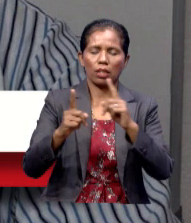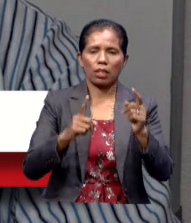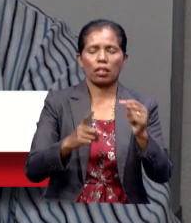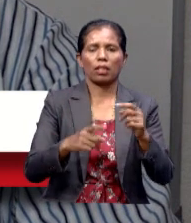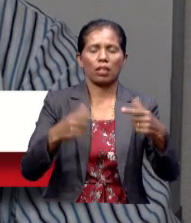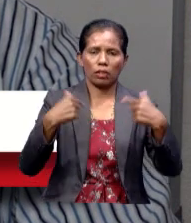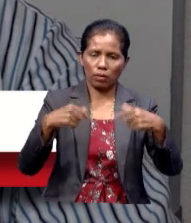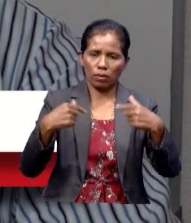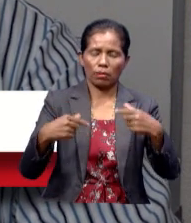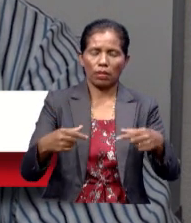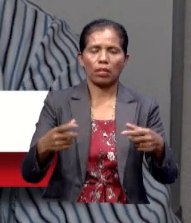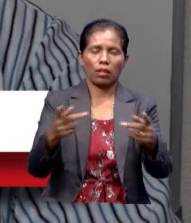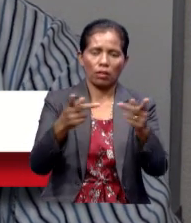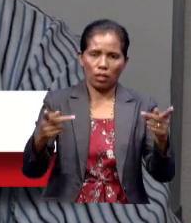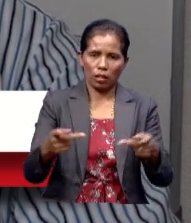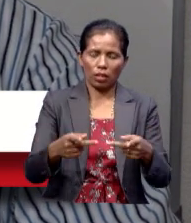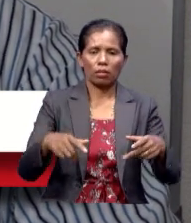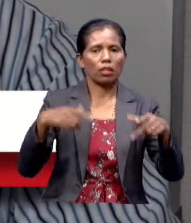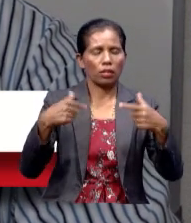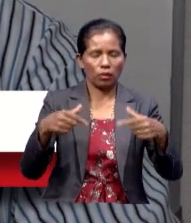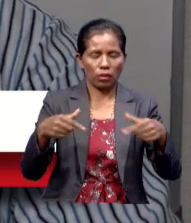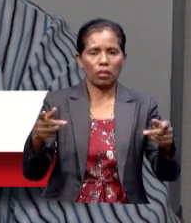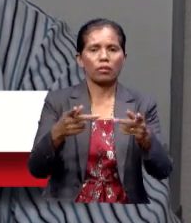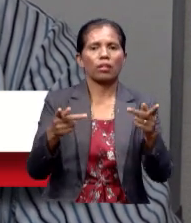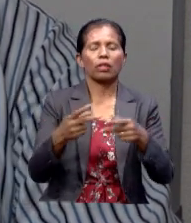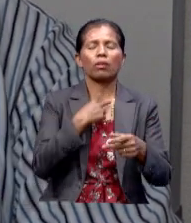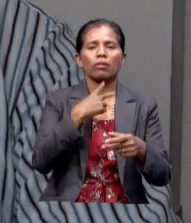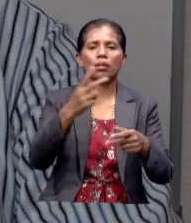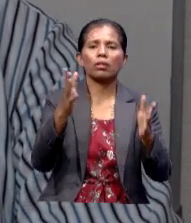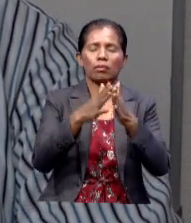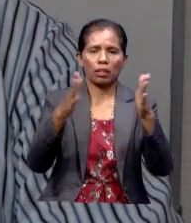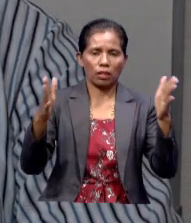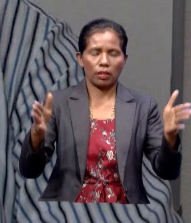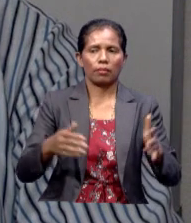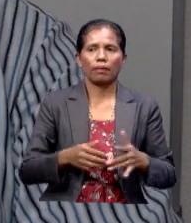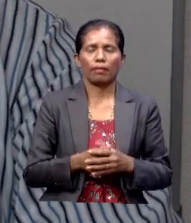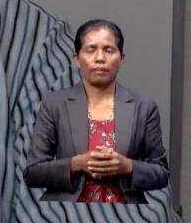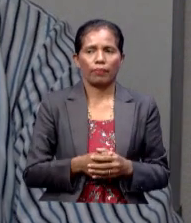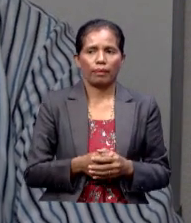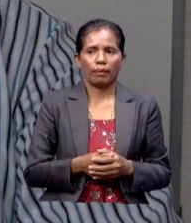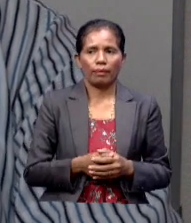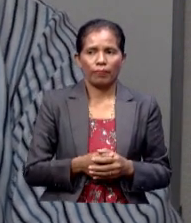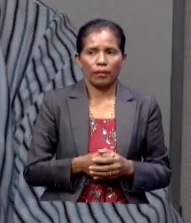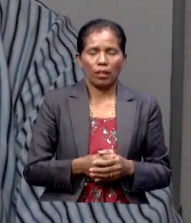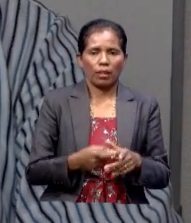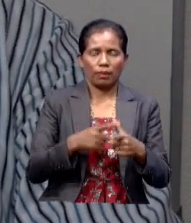Fatin atu expressa emoção nebe olhar makas. Nebe Fundação Mahin condena.